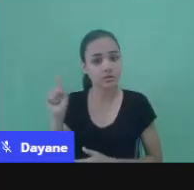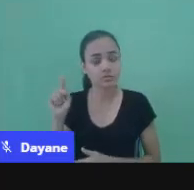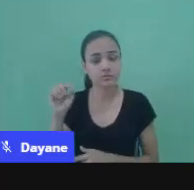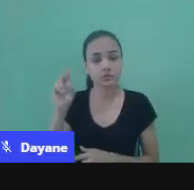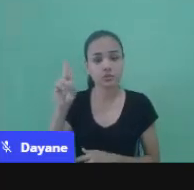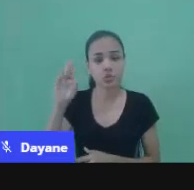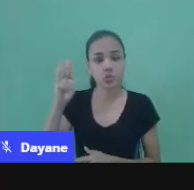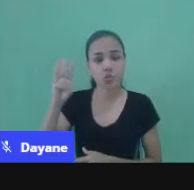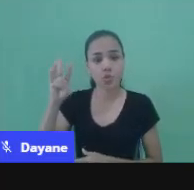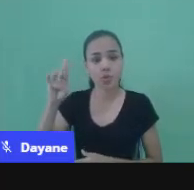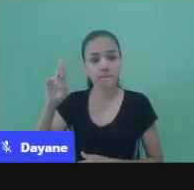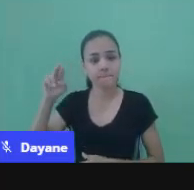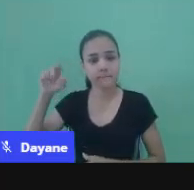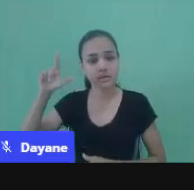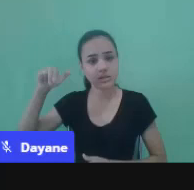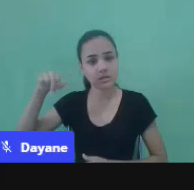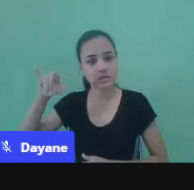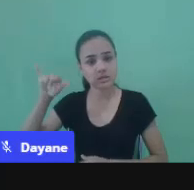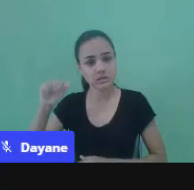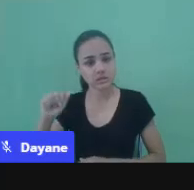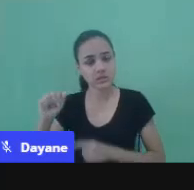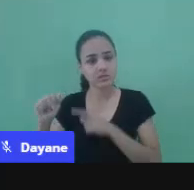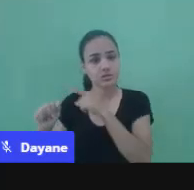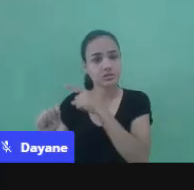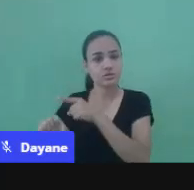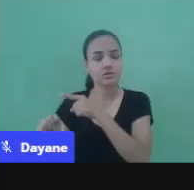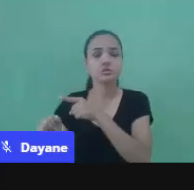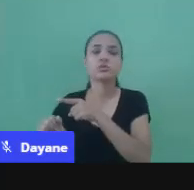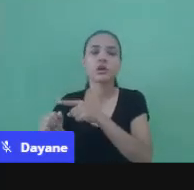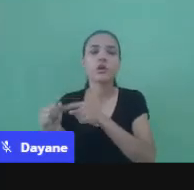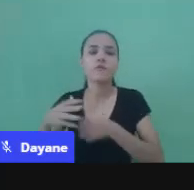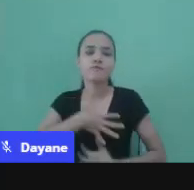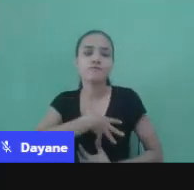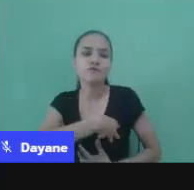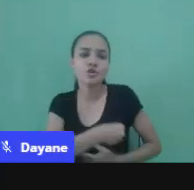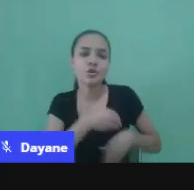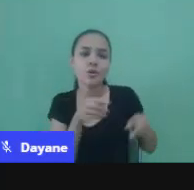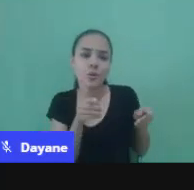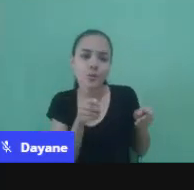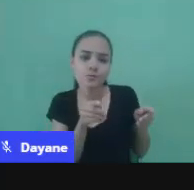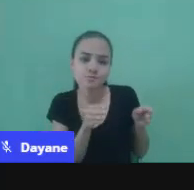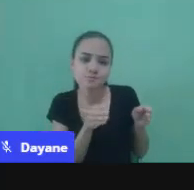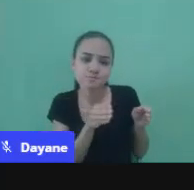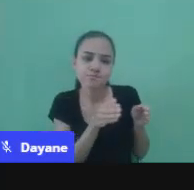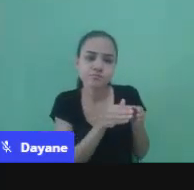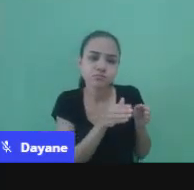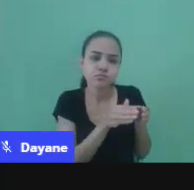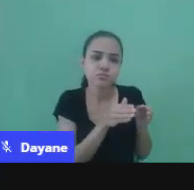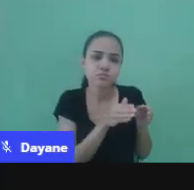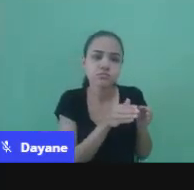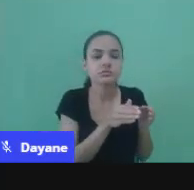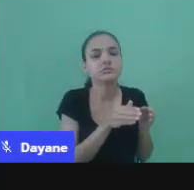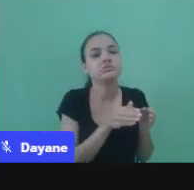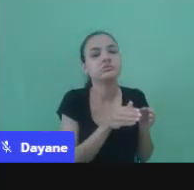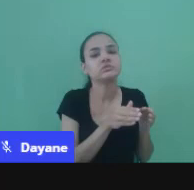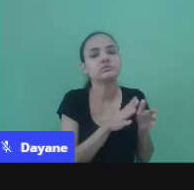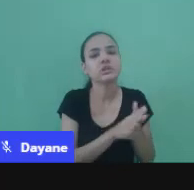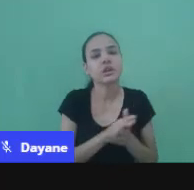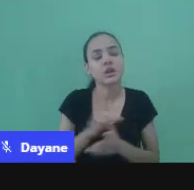gente reintroduziu um filhote de tamanduá, eles ficaram tão encantados com o trabalho que eles